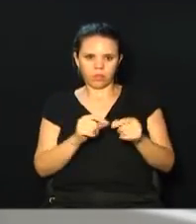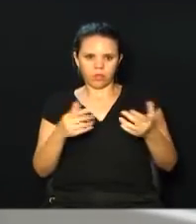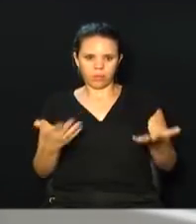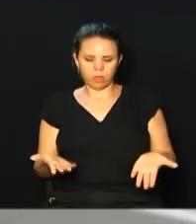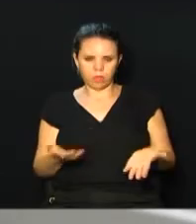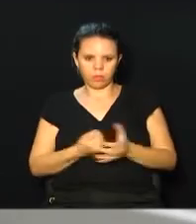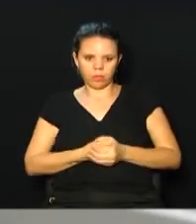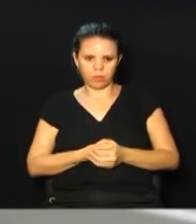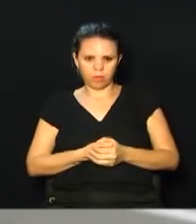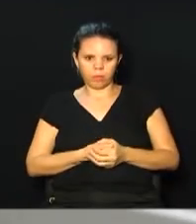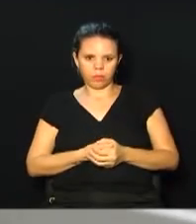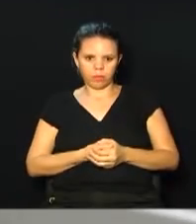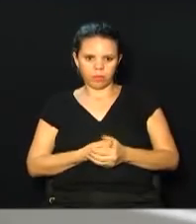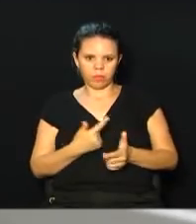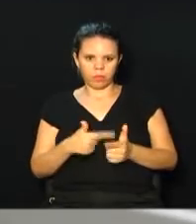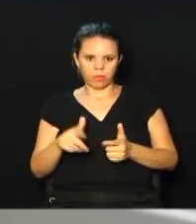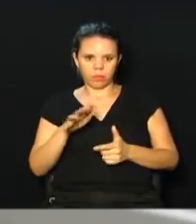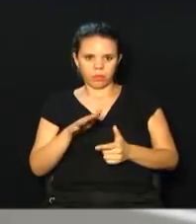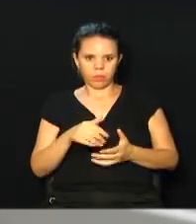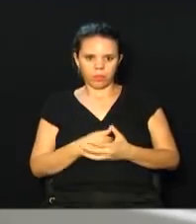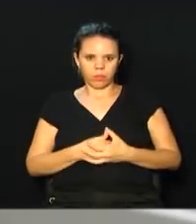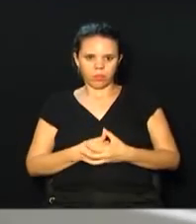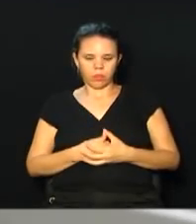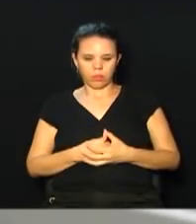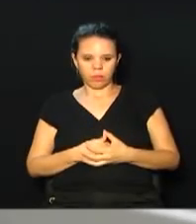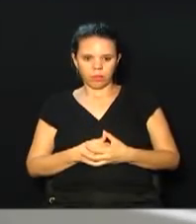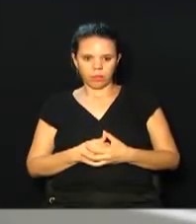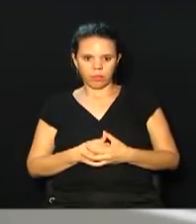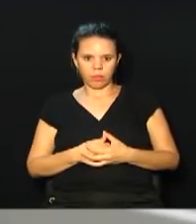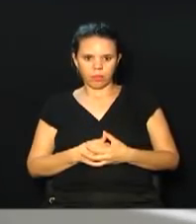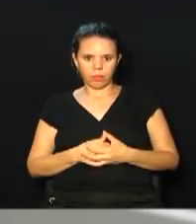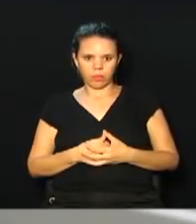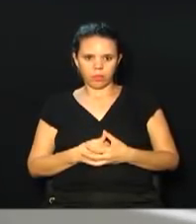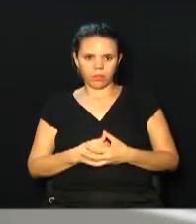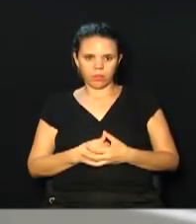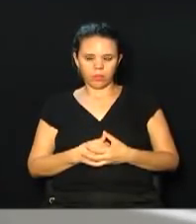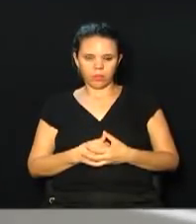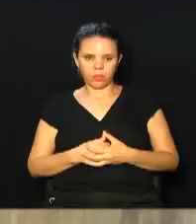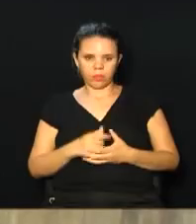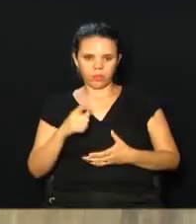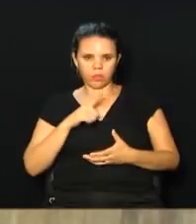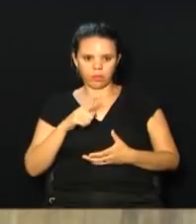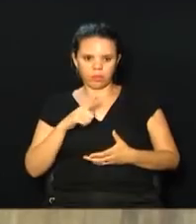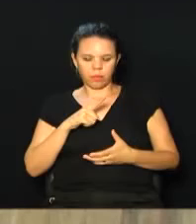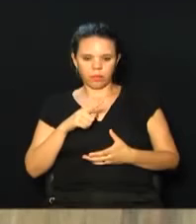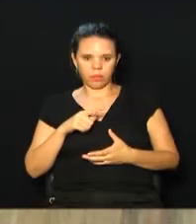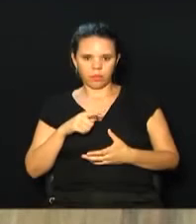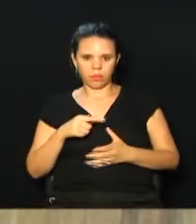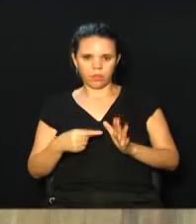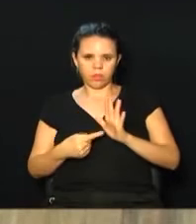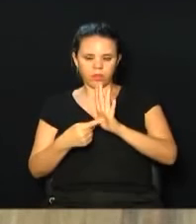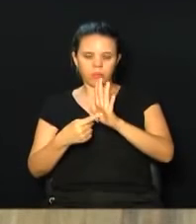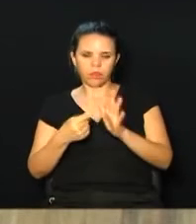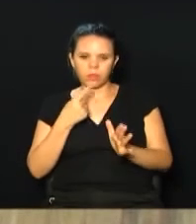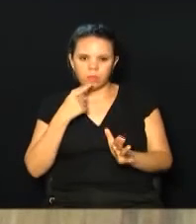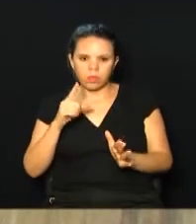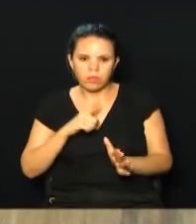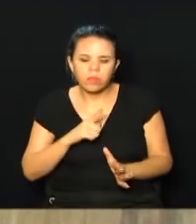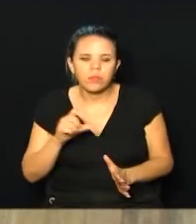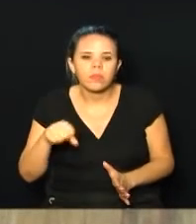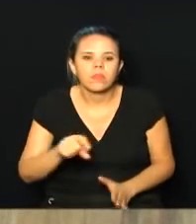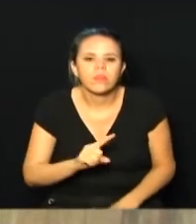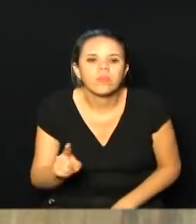aí essa questão da prevenção. E, vereador, tem alguma sinalização se Campinas vai ter ou